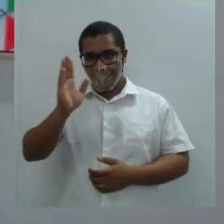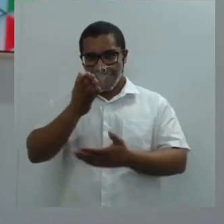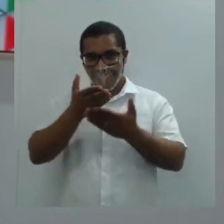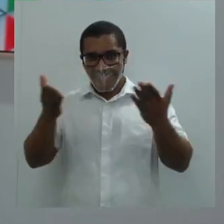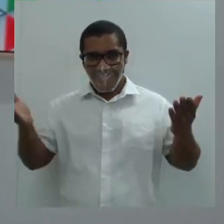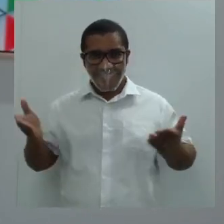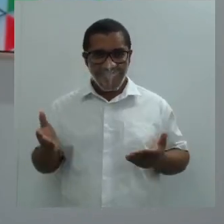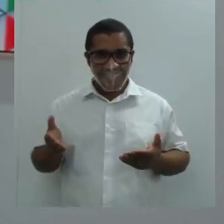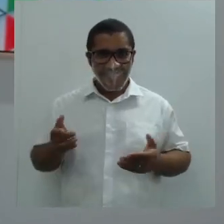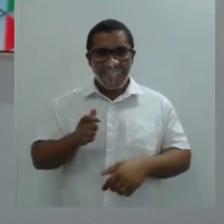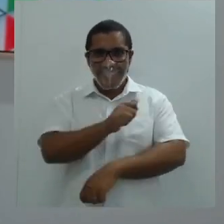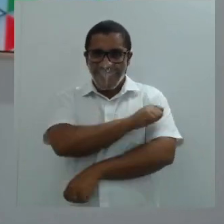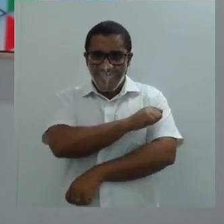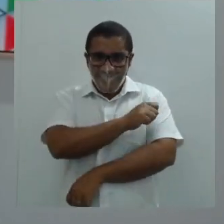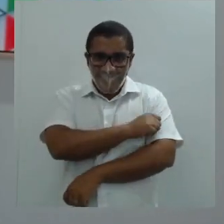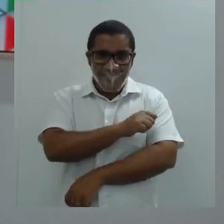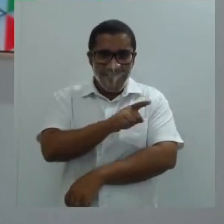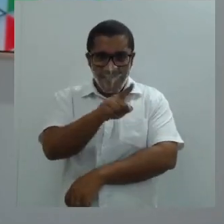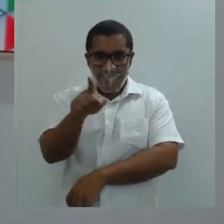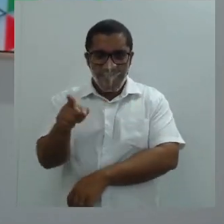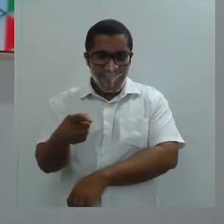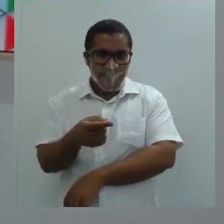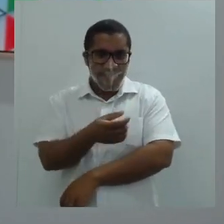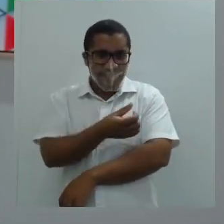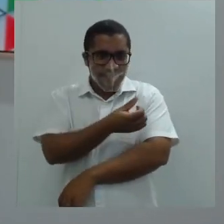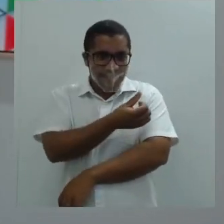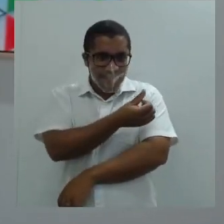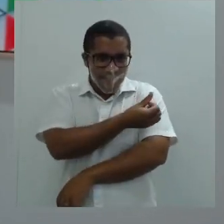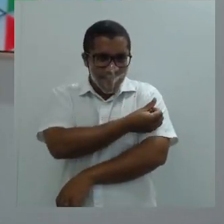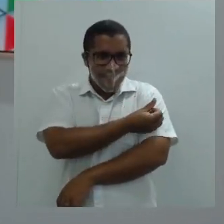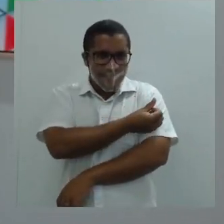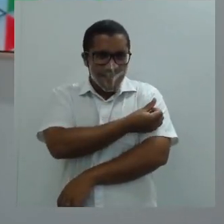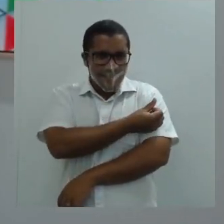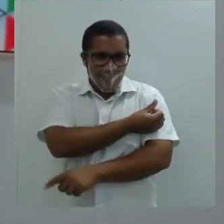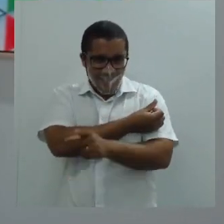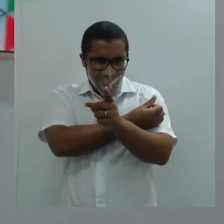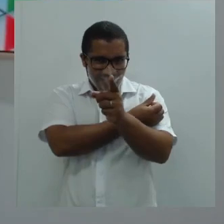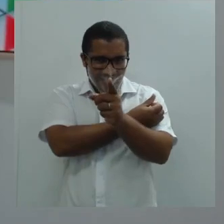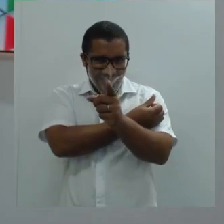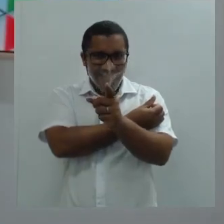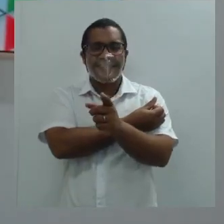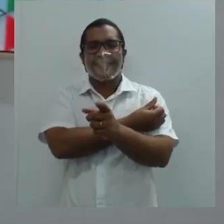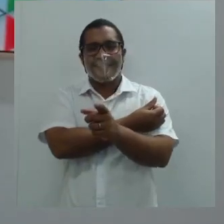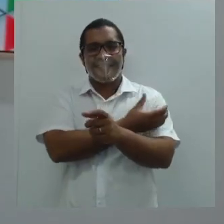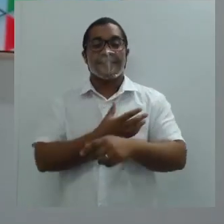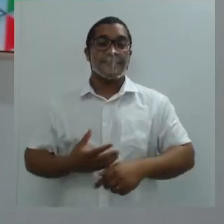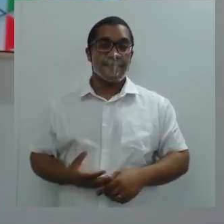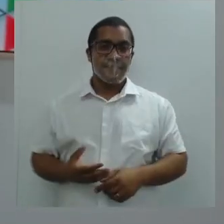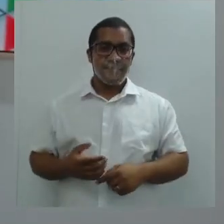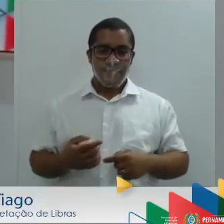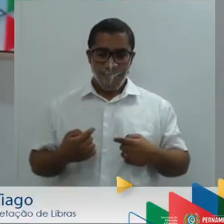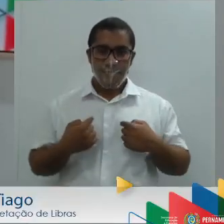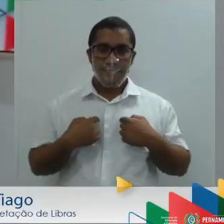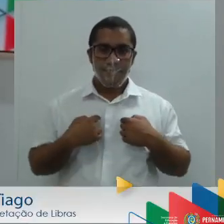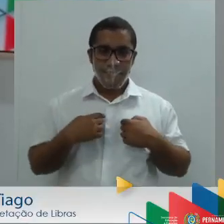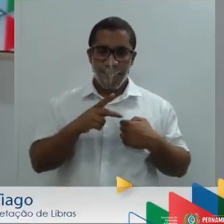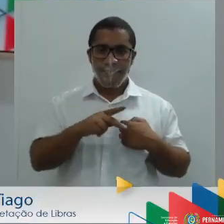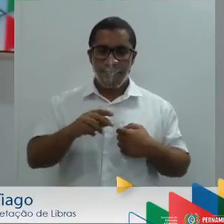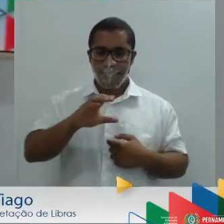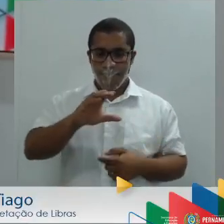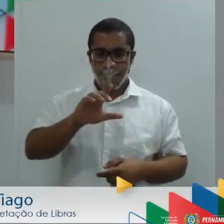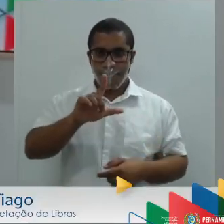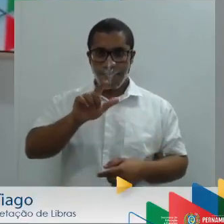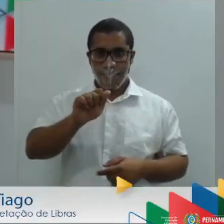você, alunos do ensino fundamental do 6º ano. Aqui é o professor